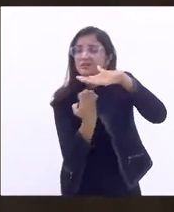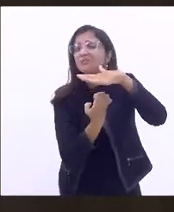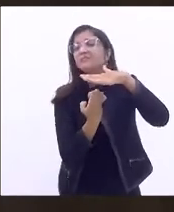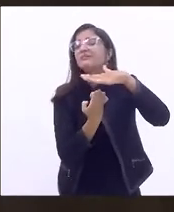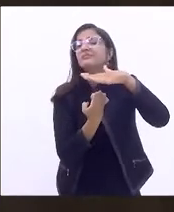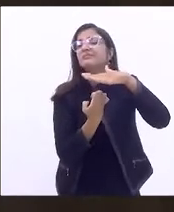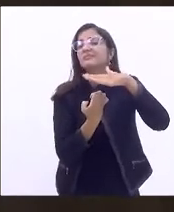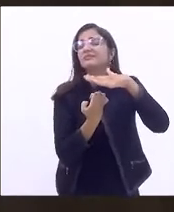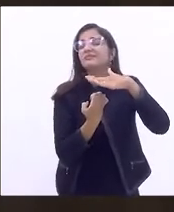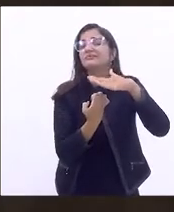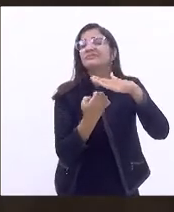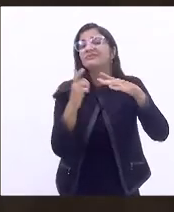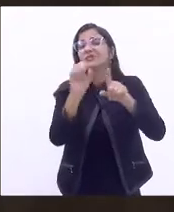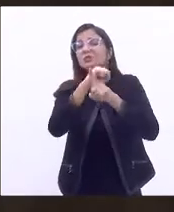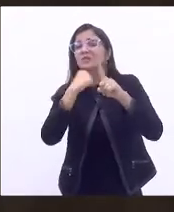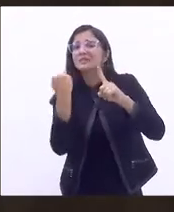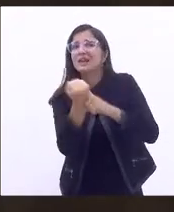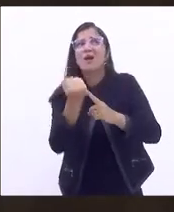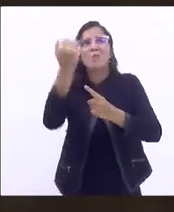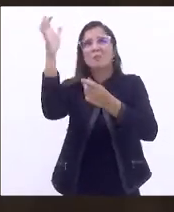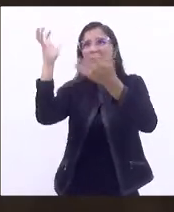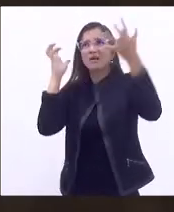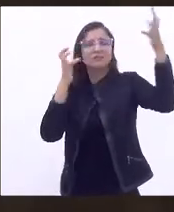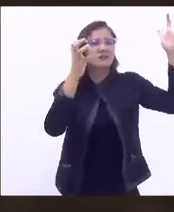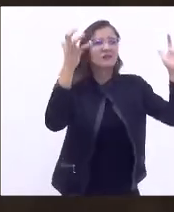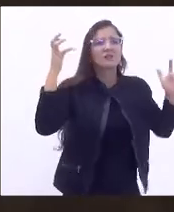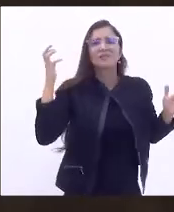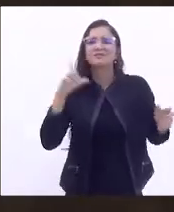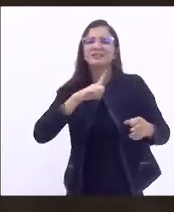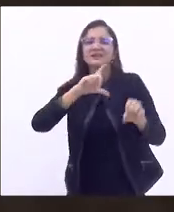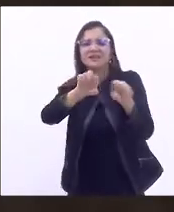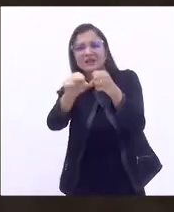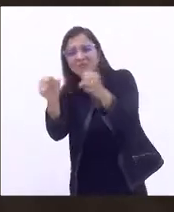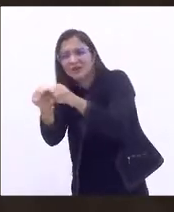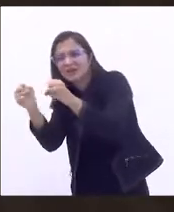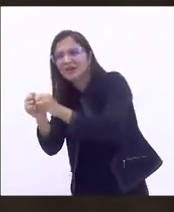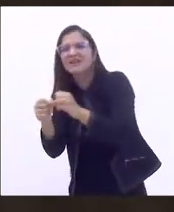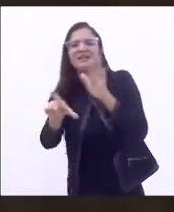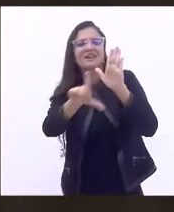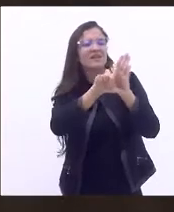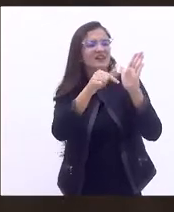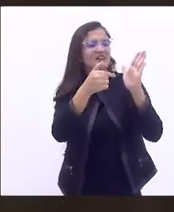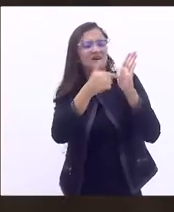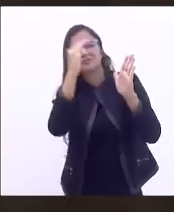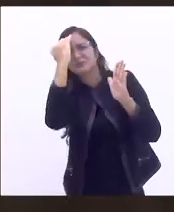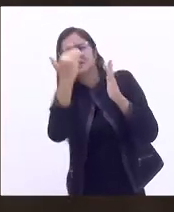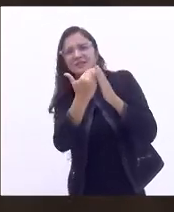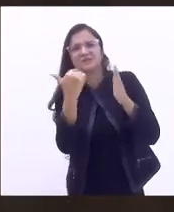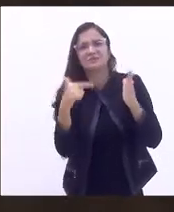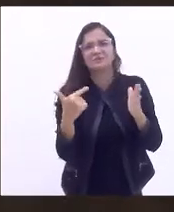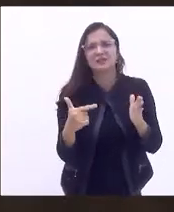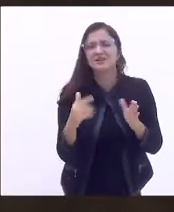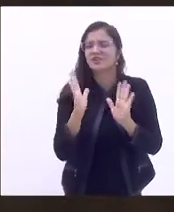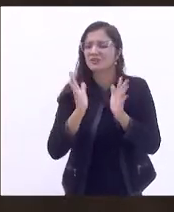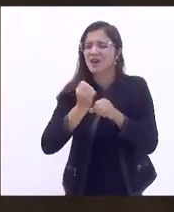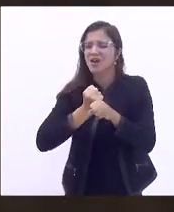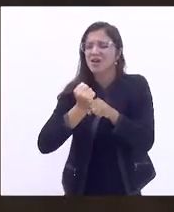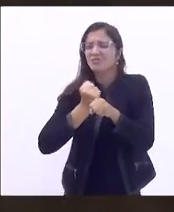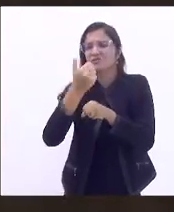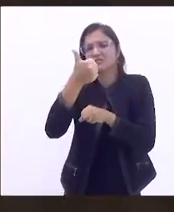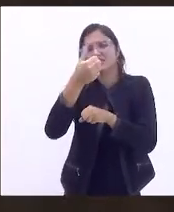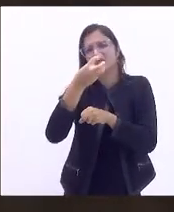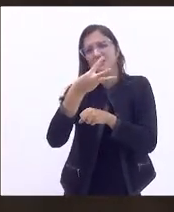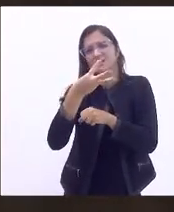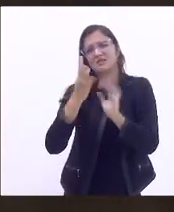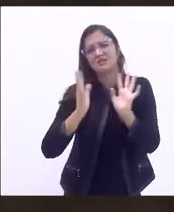impactos socioambientais, danos ao território, violação de leito ao longo desses 13 anos. Então,